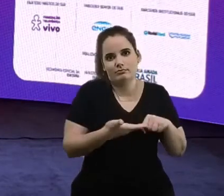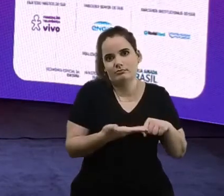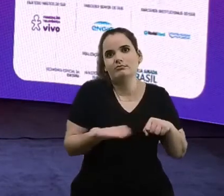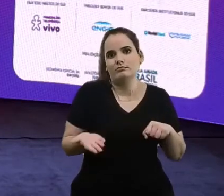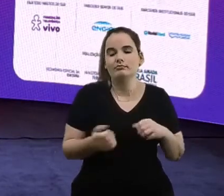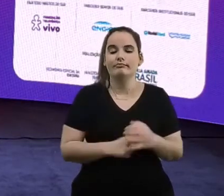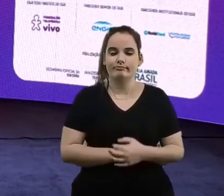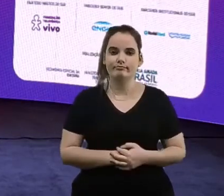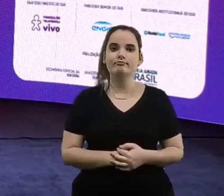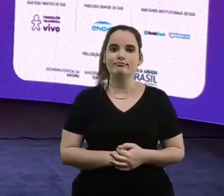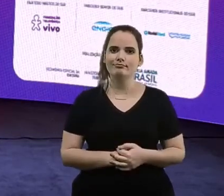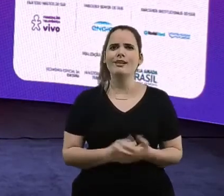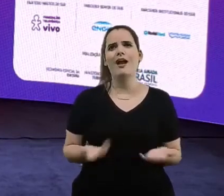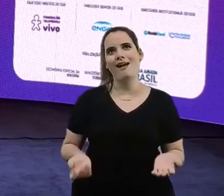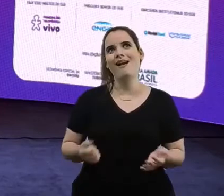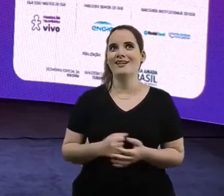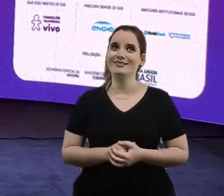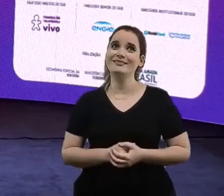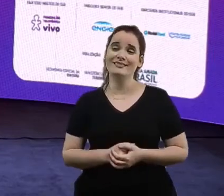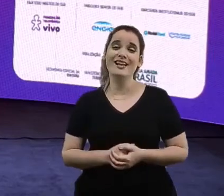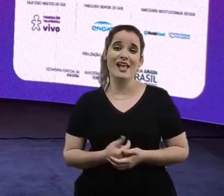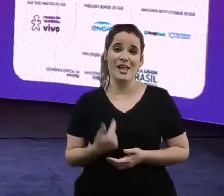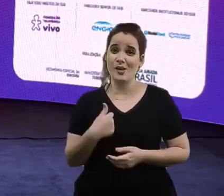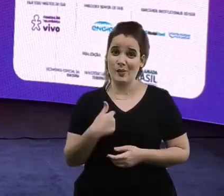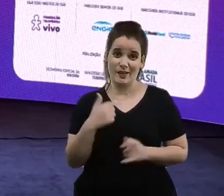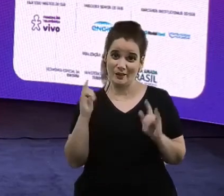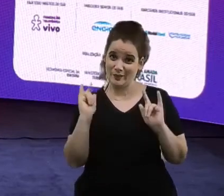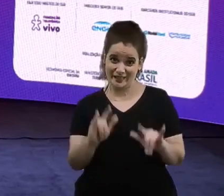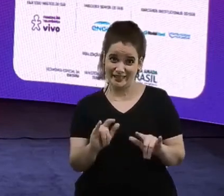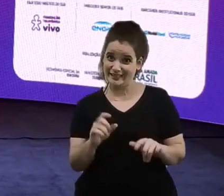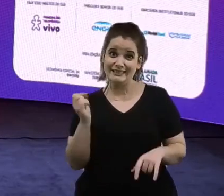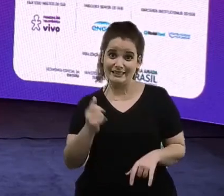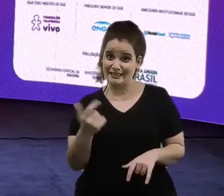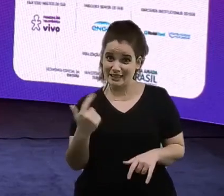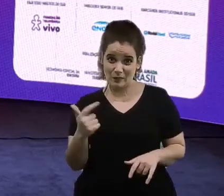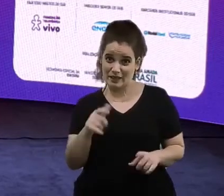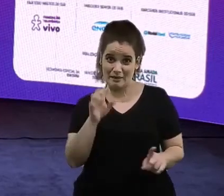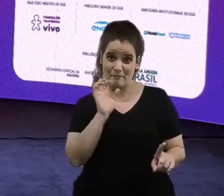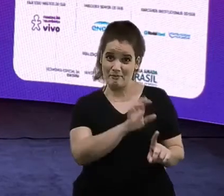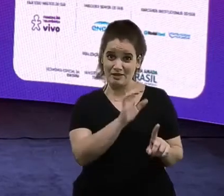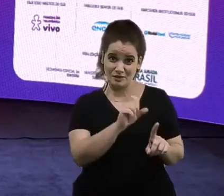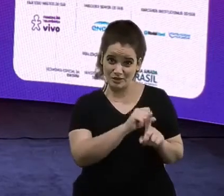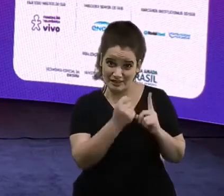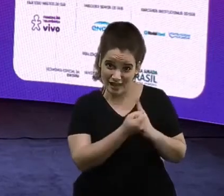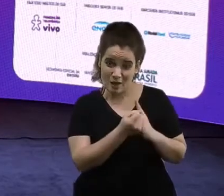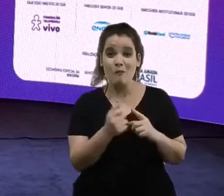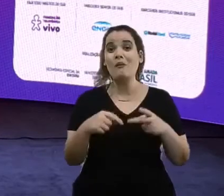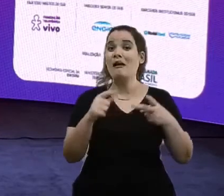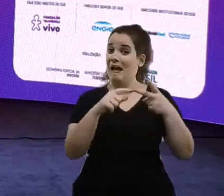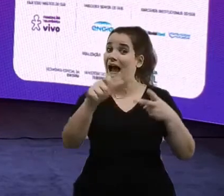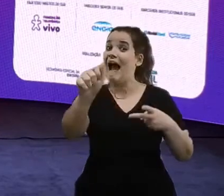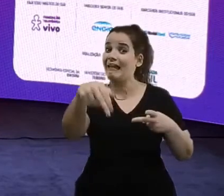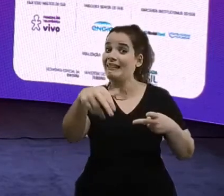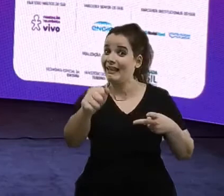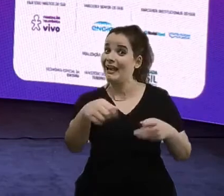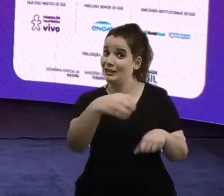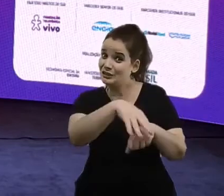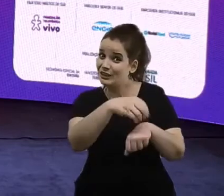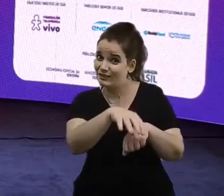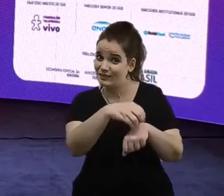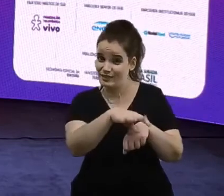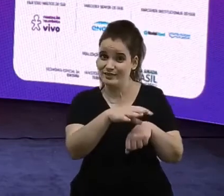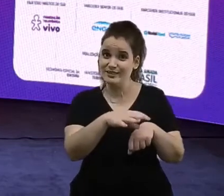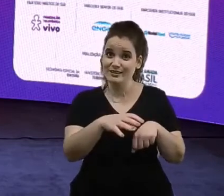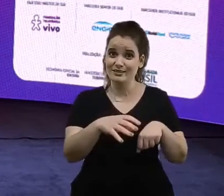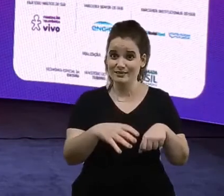E adorei. Se não tem um projeto estudando impacto social, a Ana já deu ali uma dica de variáveis. Exato. Que a gente pode coletar e